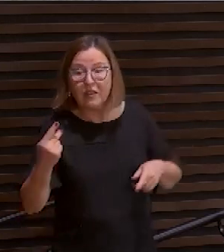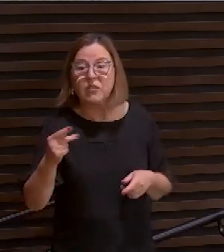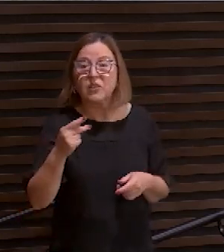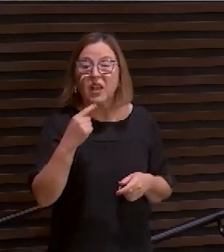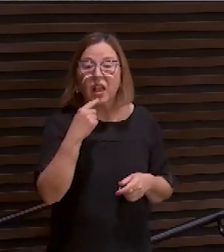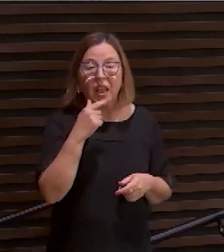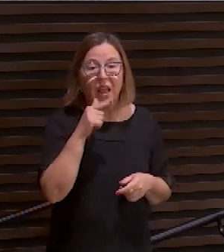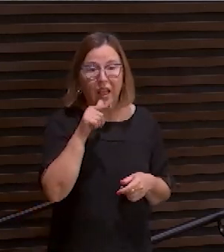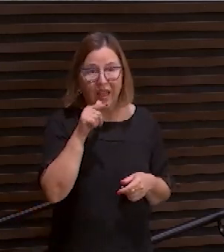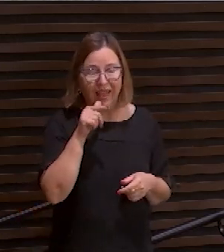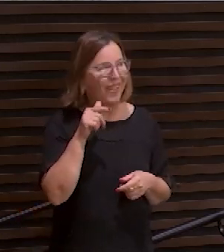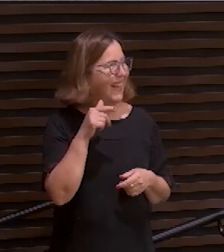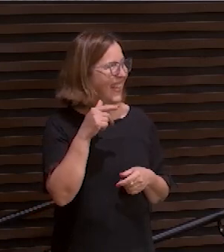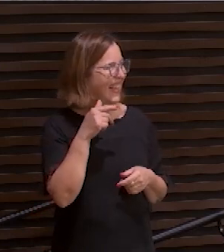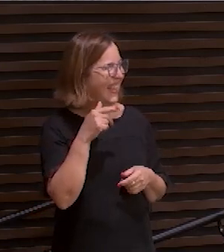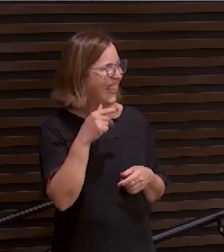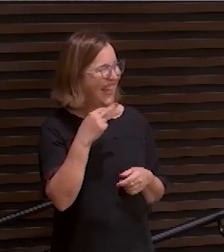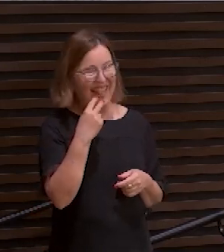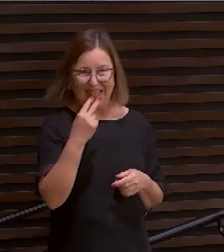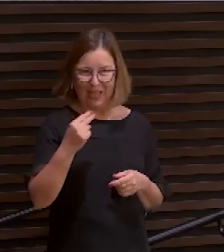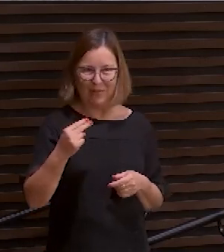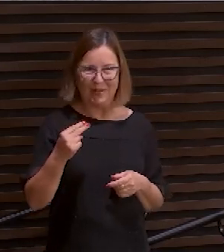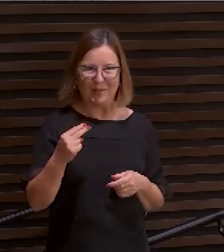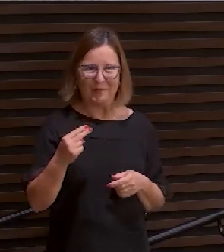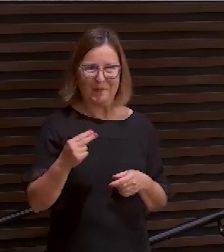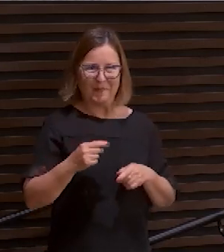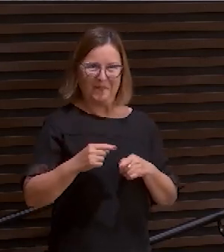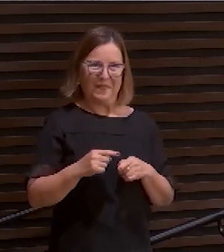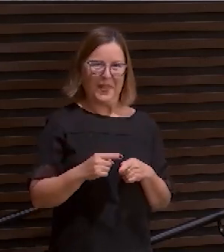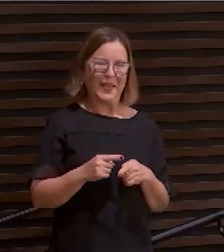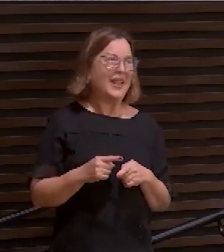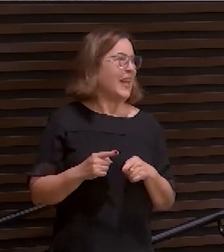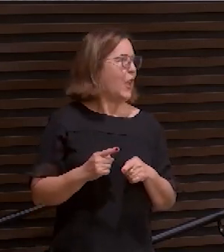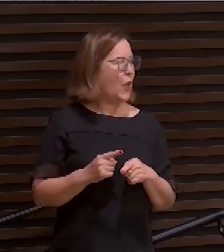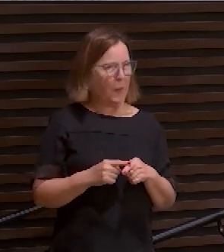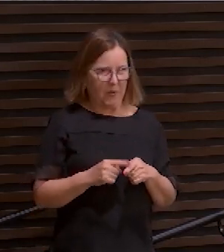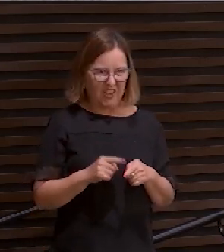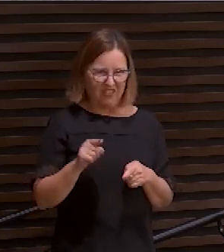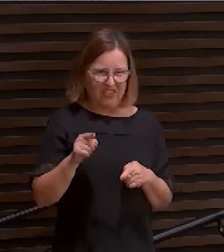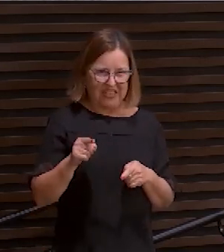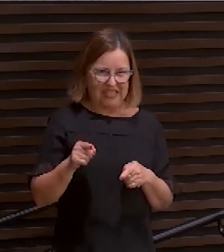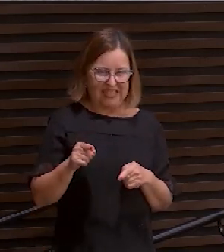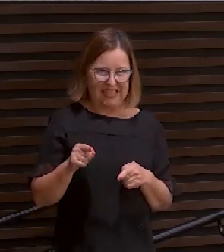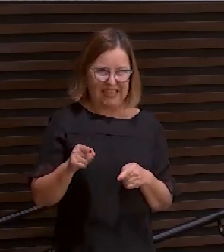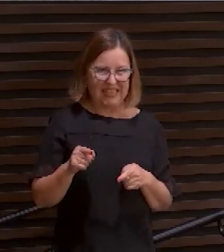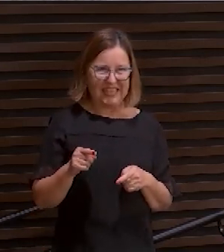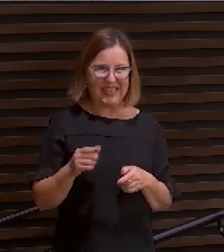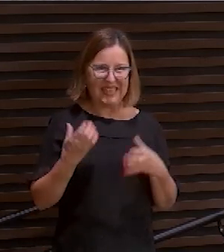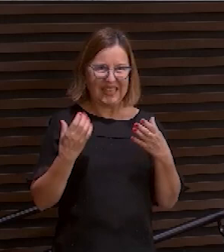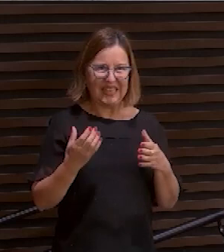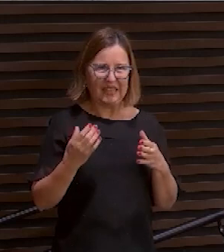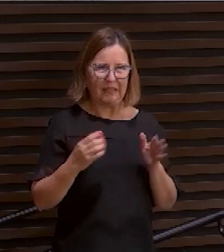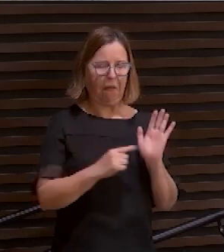Isso aqui é um fato de chamar atenção para uma coisa que é privada